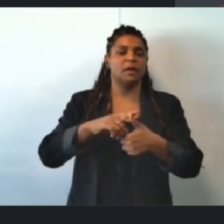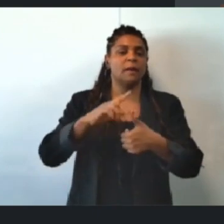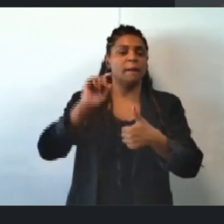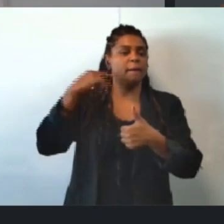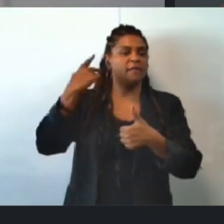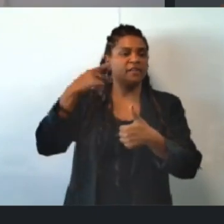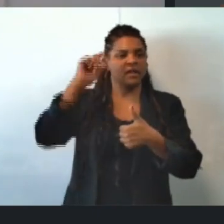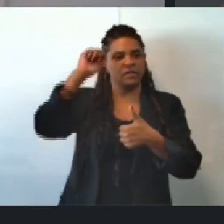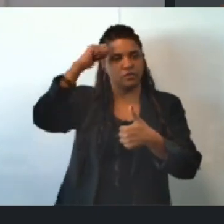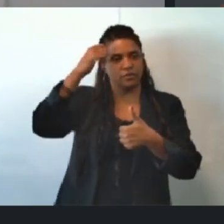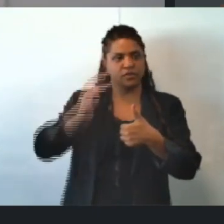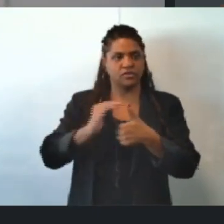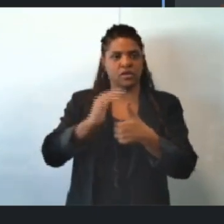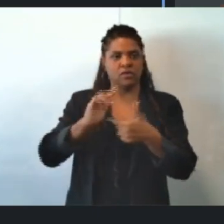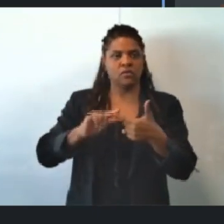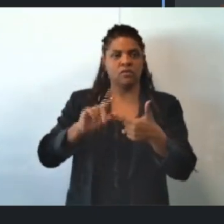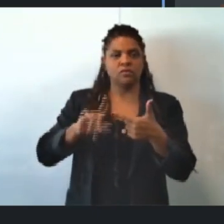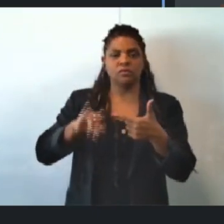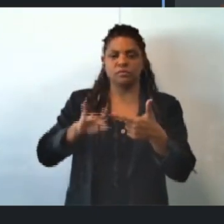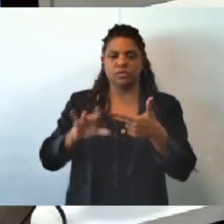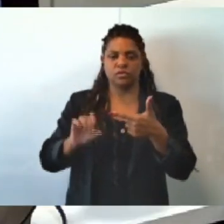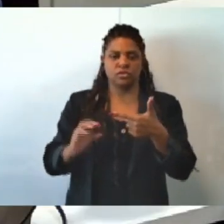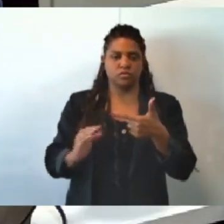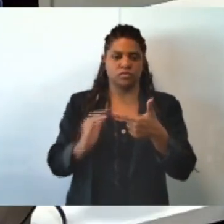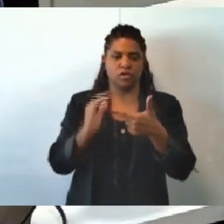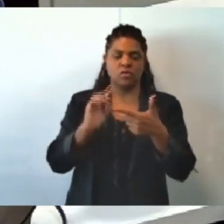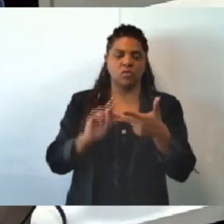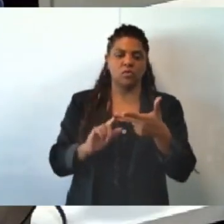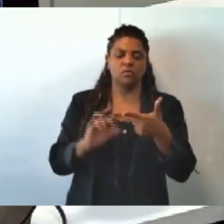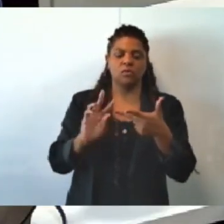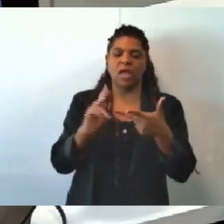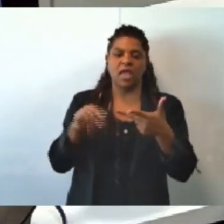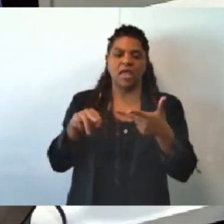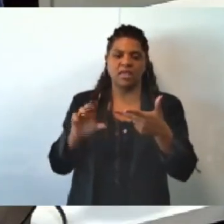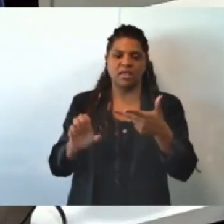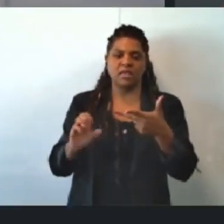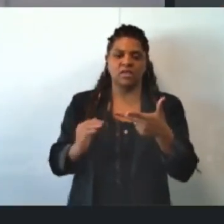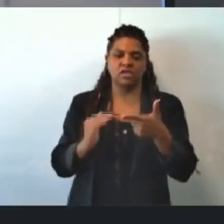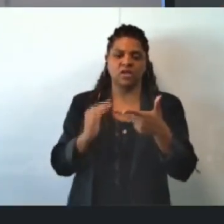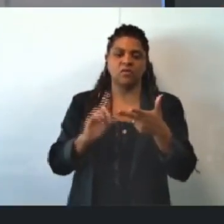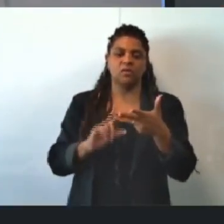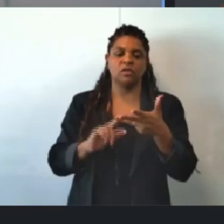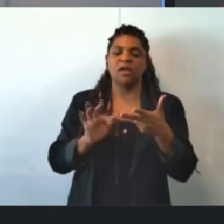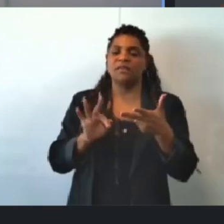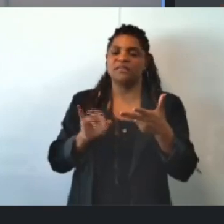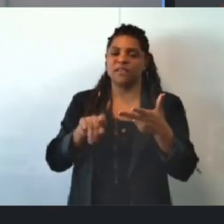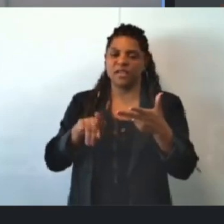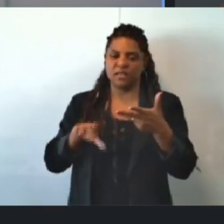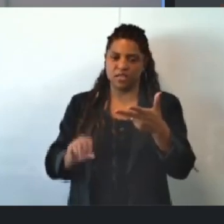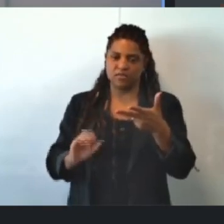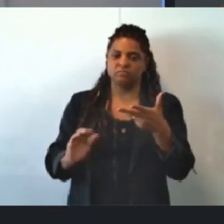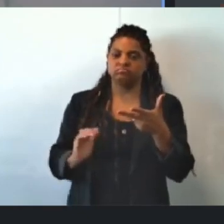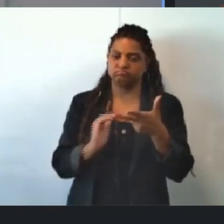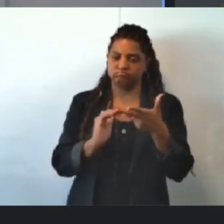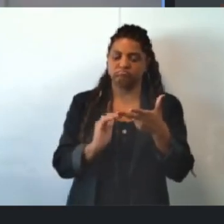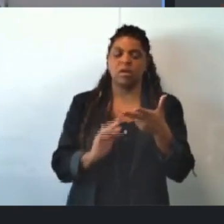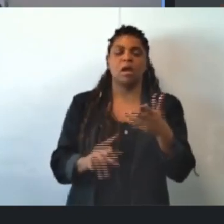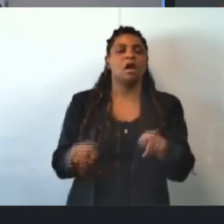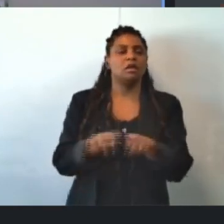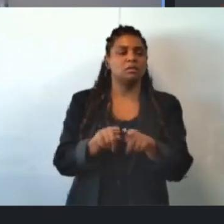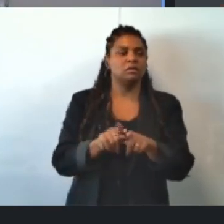acordo. Henrique Braga. De acordo. Fernando Luiz. Com requerimento. Também estou de acordo. Está aprovado o requerimento